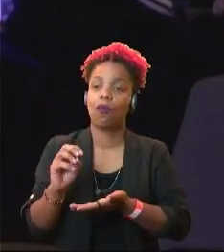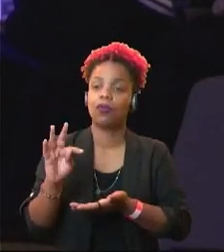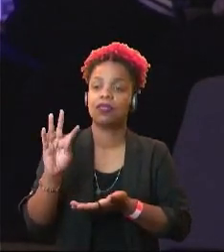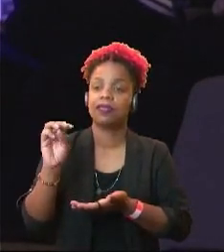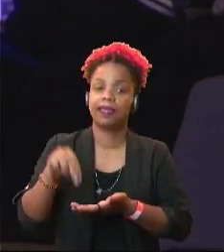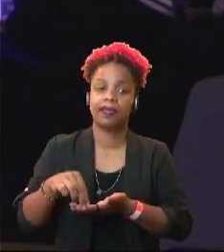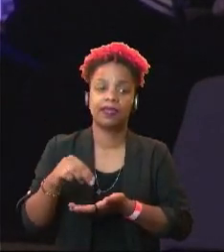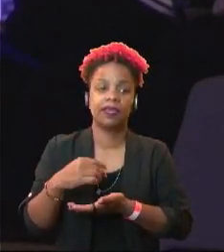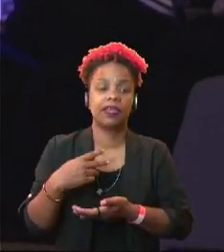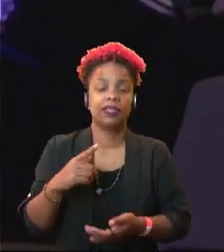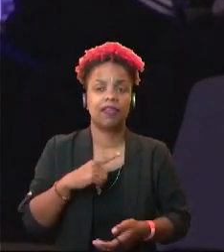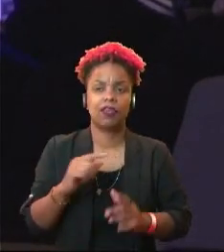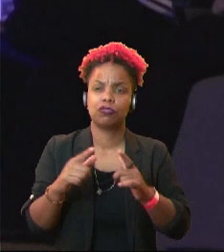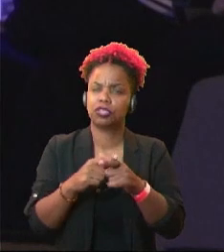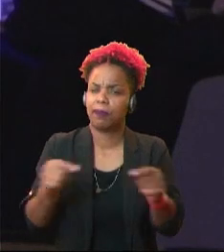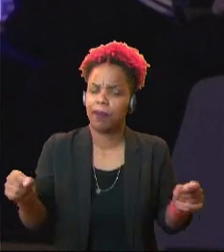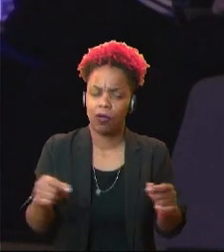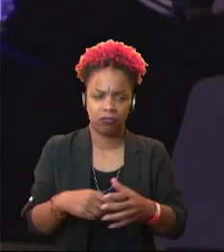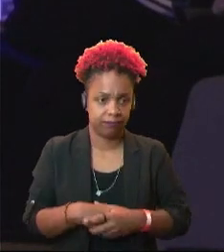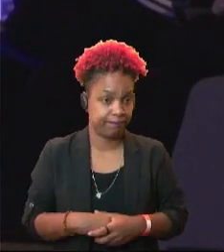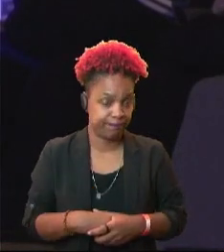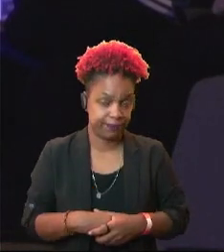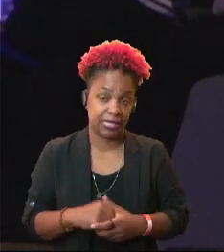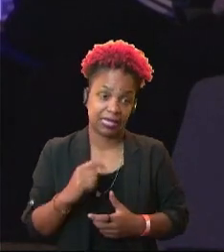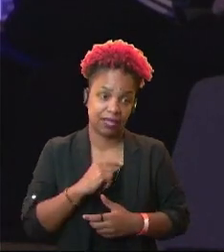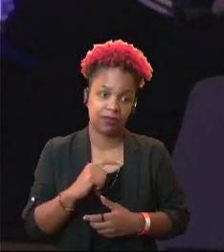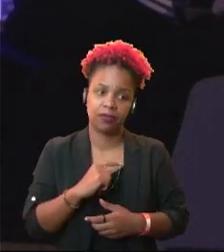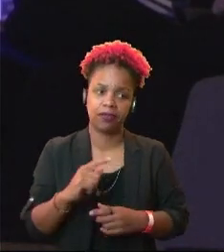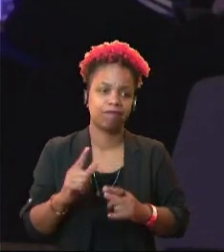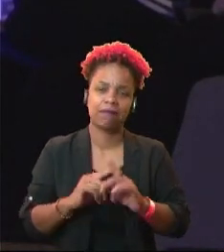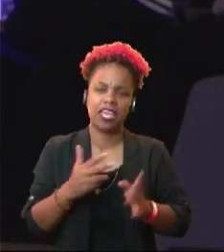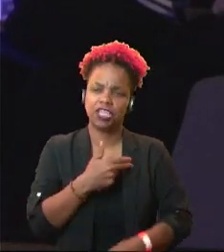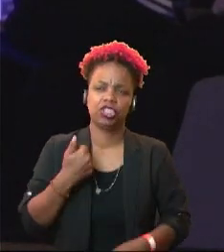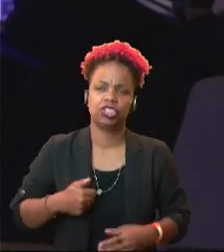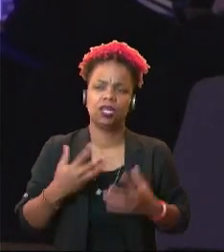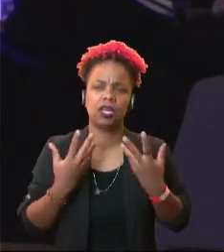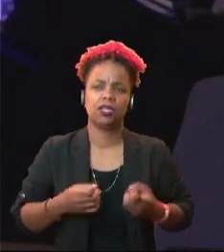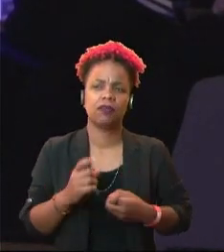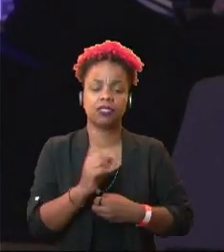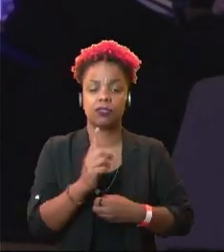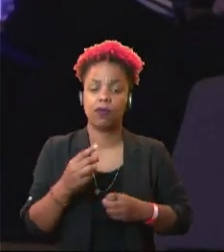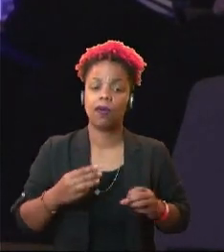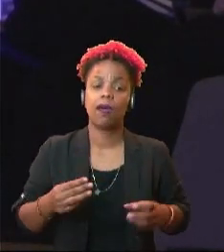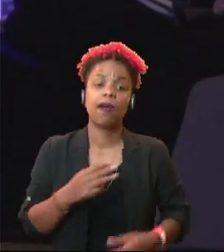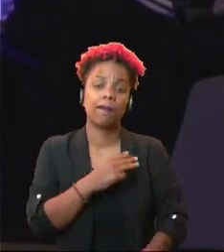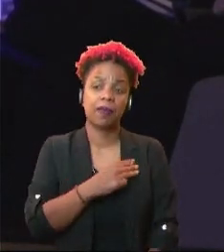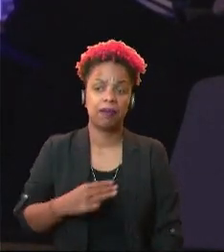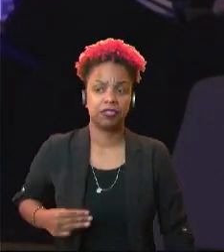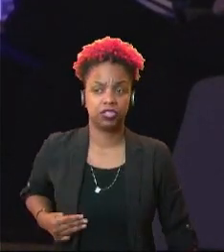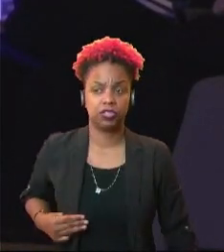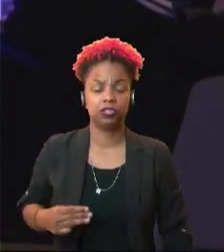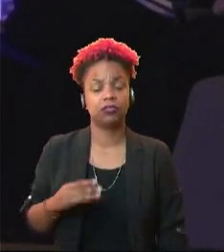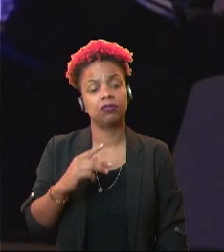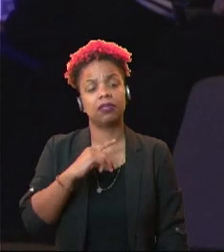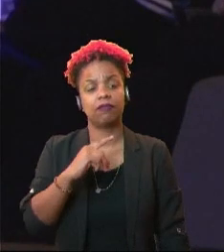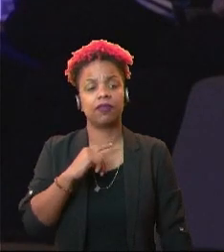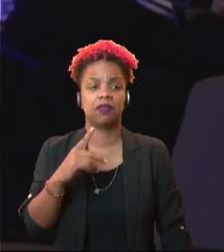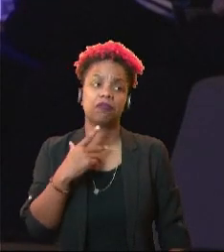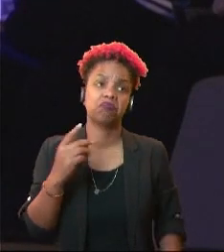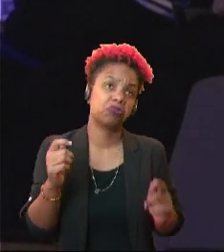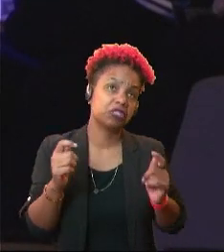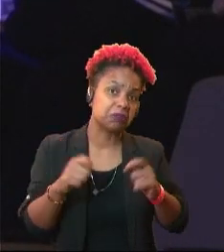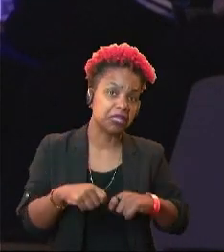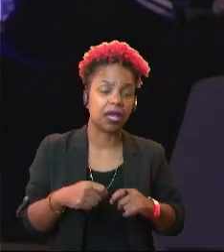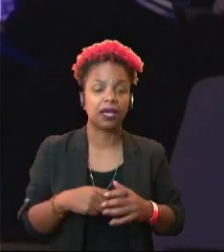Japão, coisa que gerou uma declaração de condenação da China. O ministro, o primeiro-ministro Kishida Fumio, disse que é uma